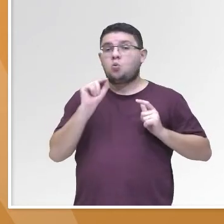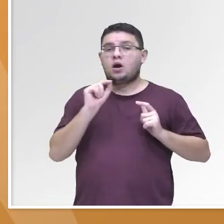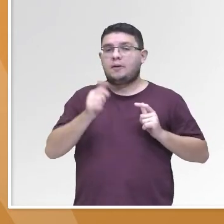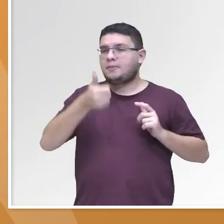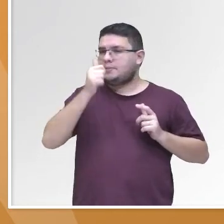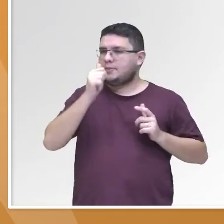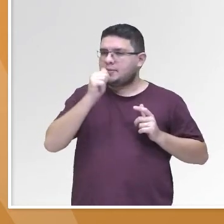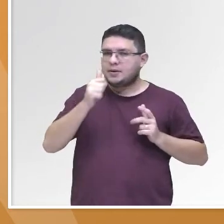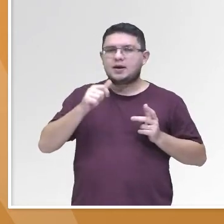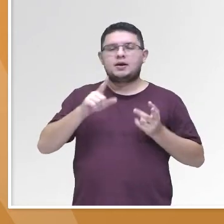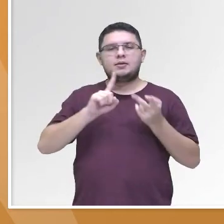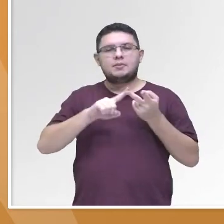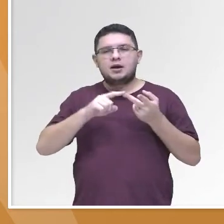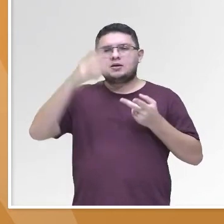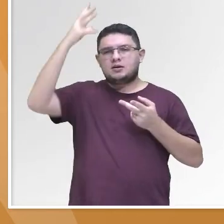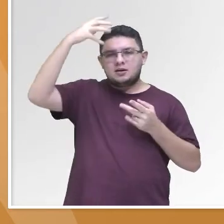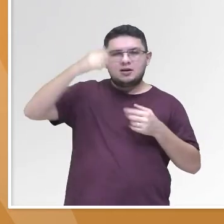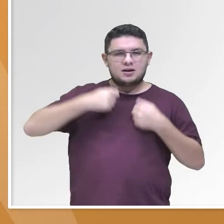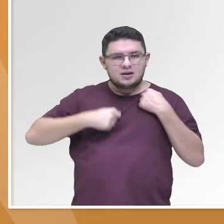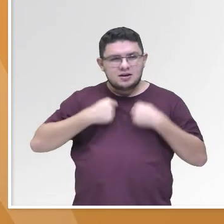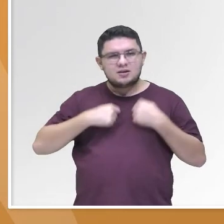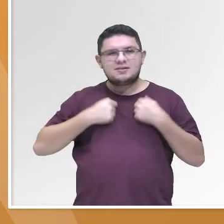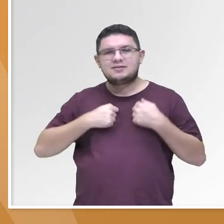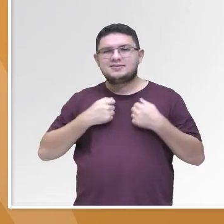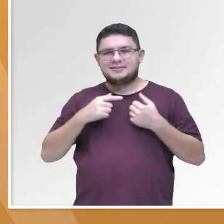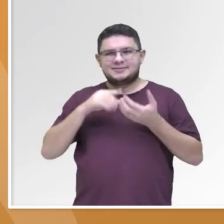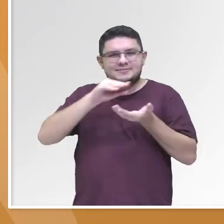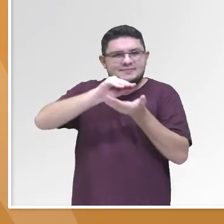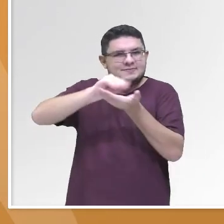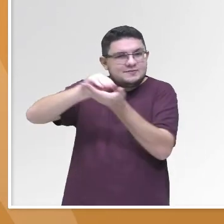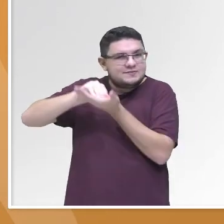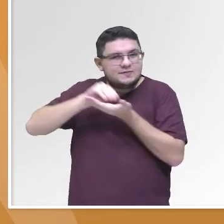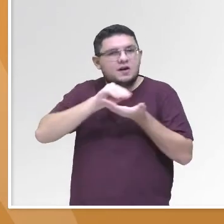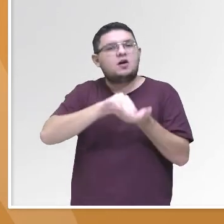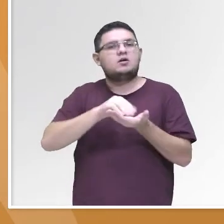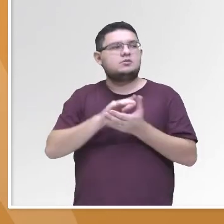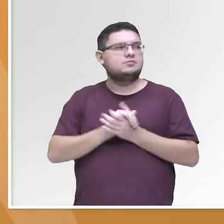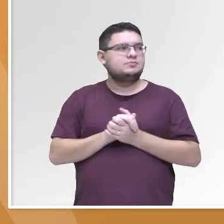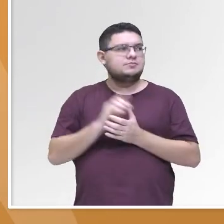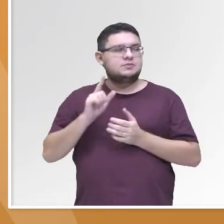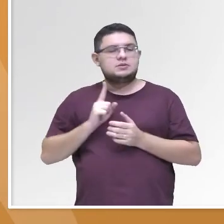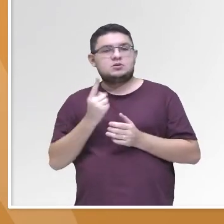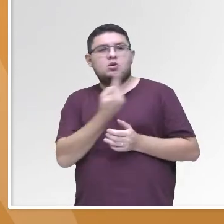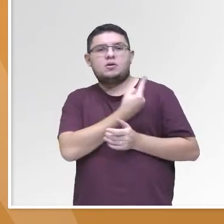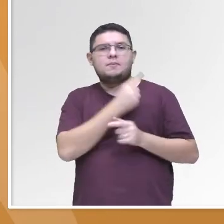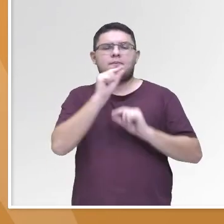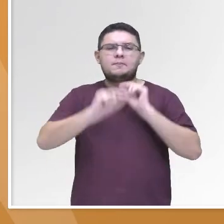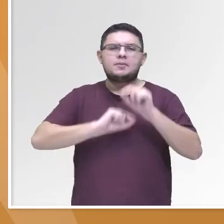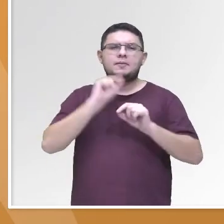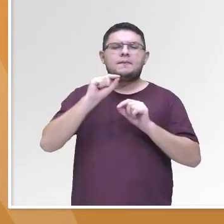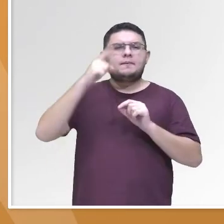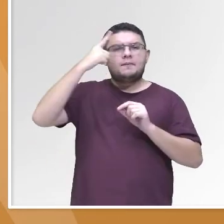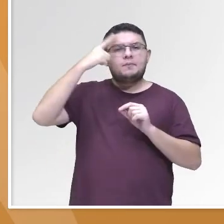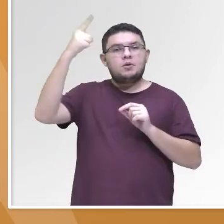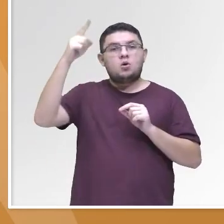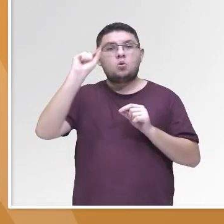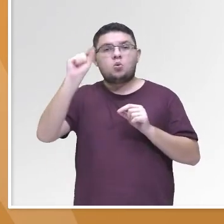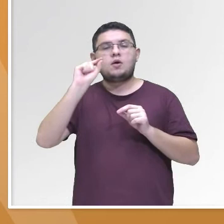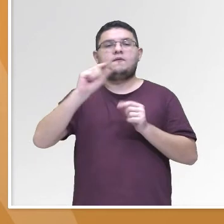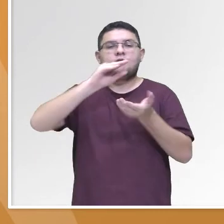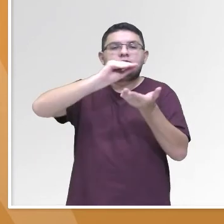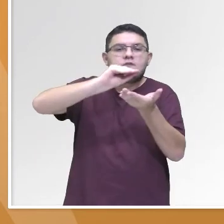consumo. Então, se a gente for pensar sobre essa questão de não haverá água nem energia suficiente para atender as